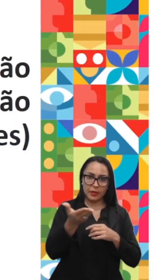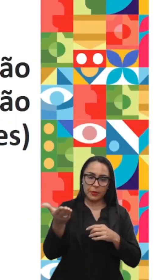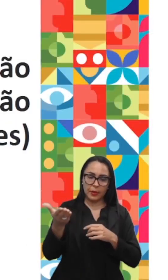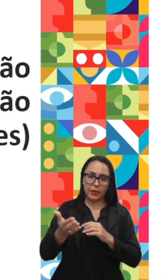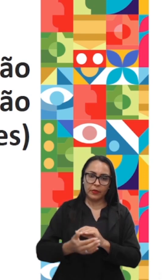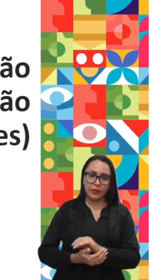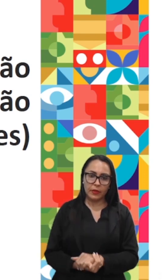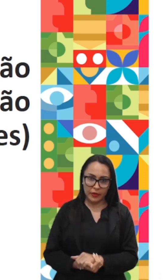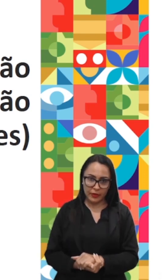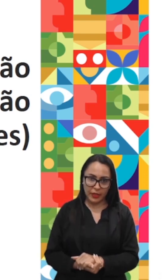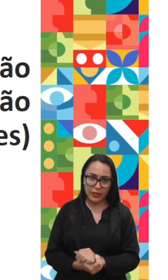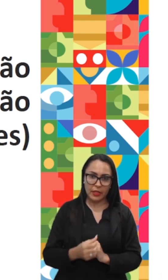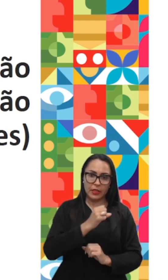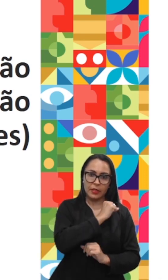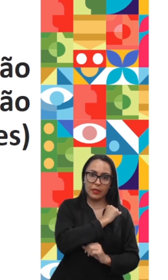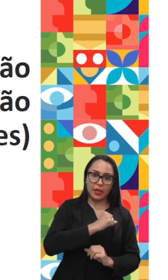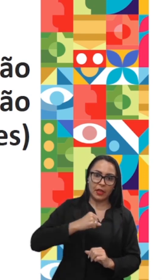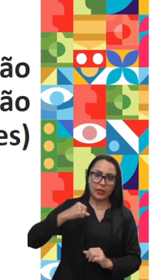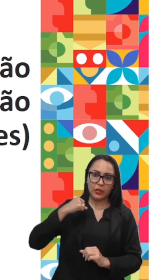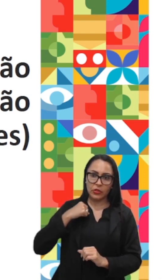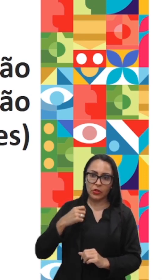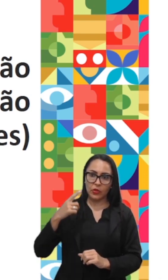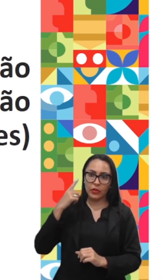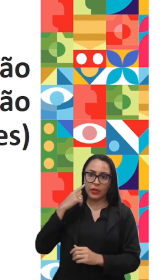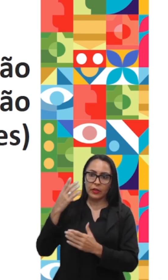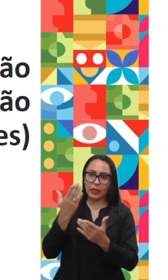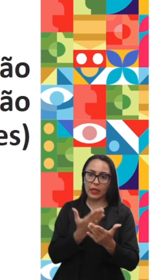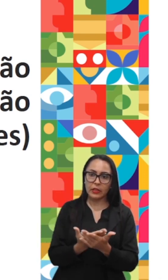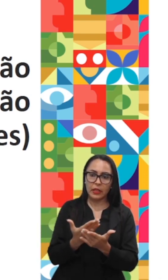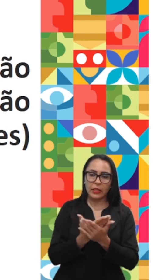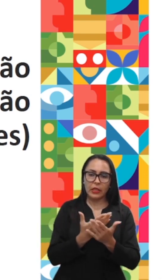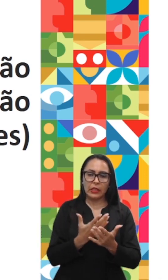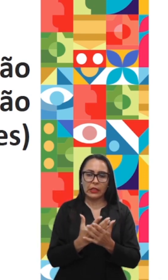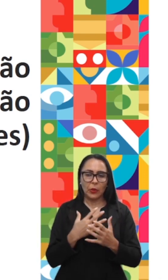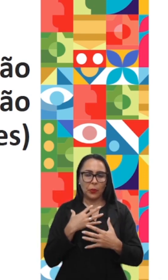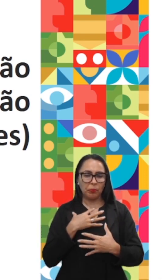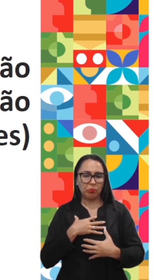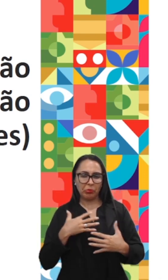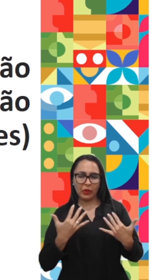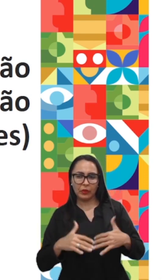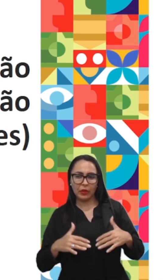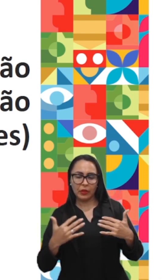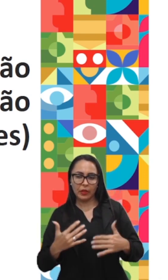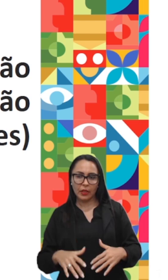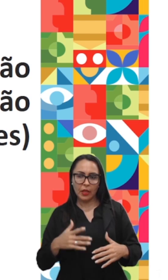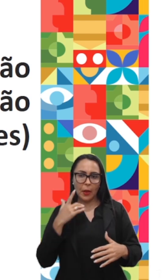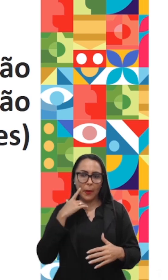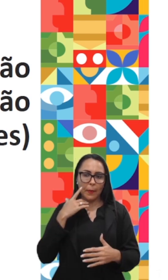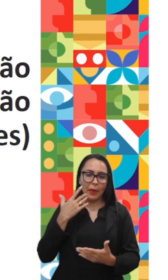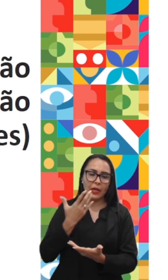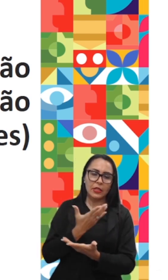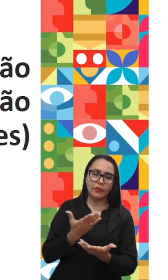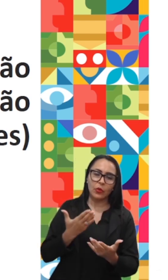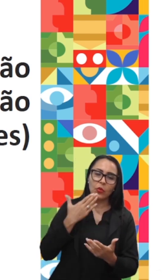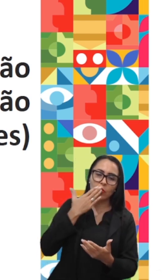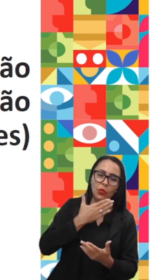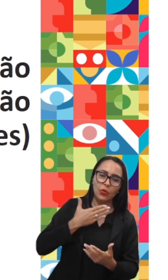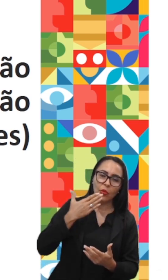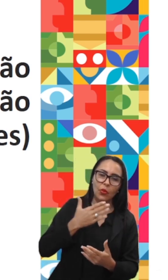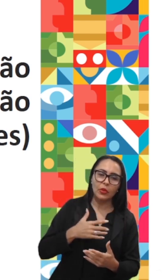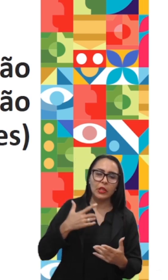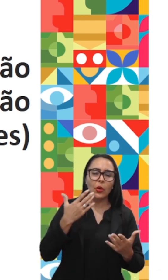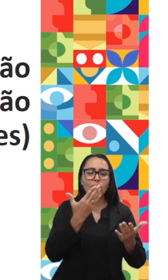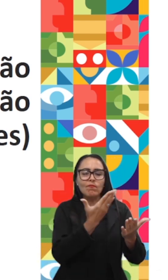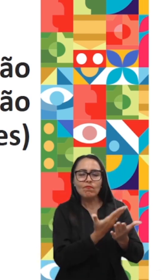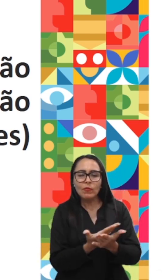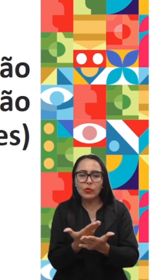de Aristóteles. As raízes do estudo são amargas, mas seus frutos são doces, tá certo?